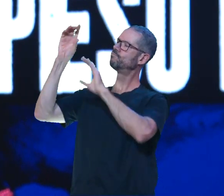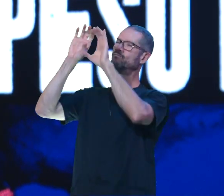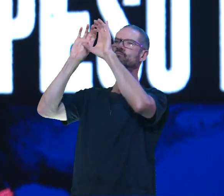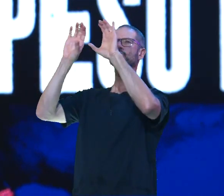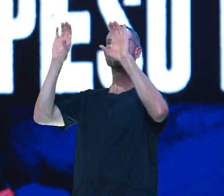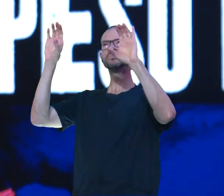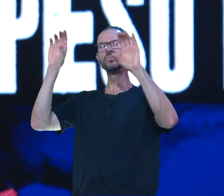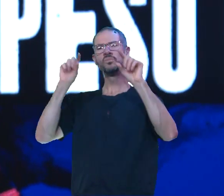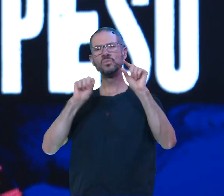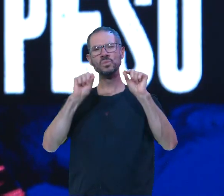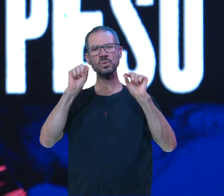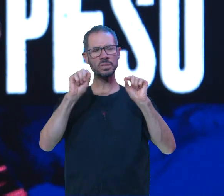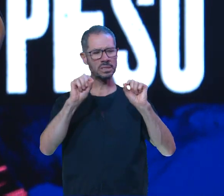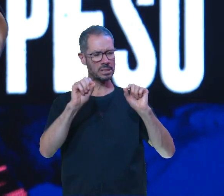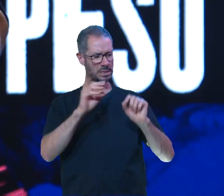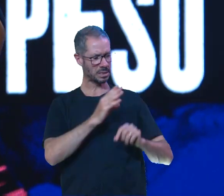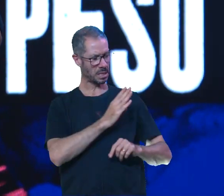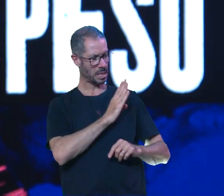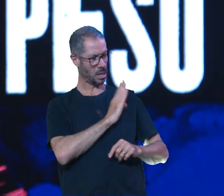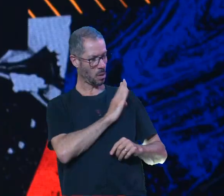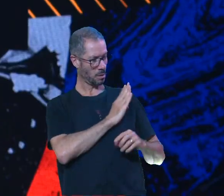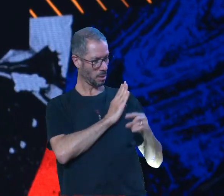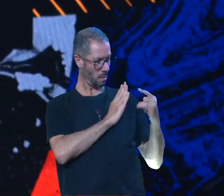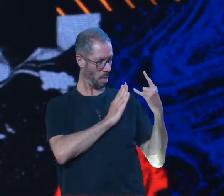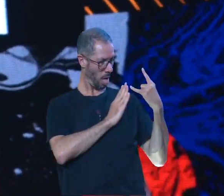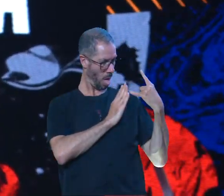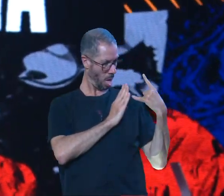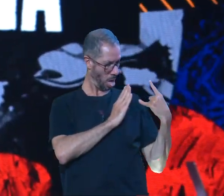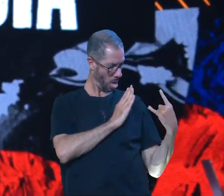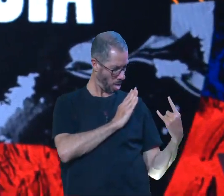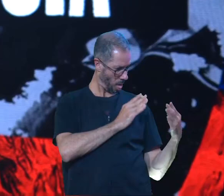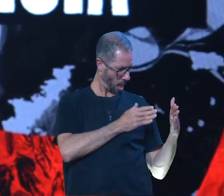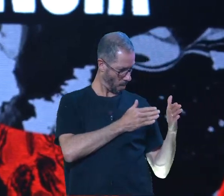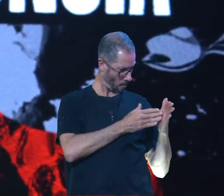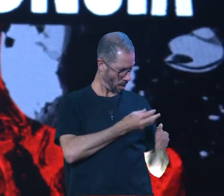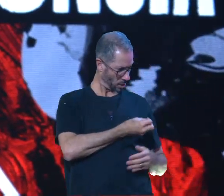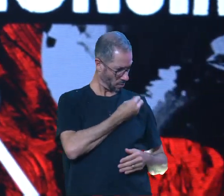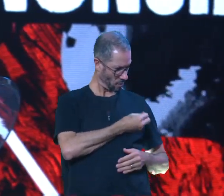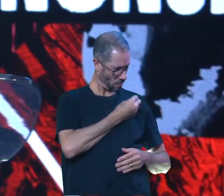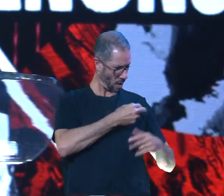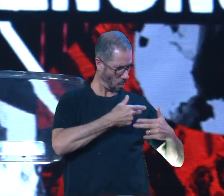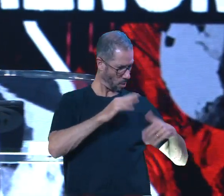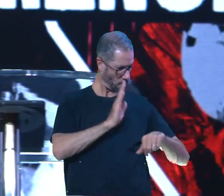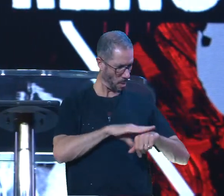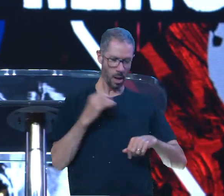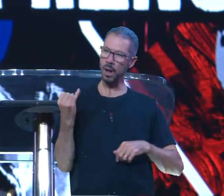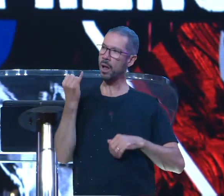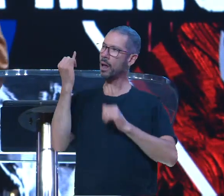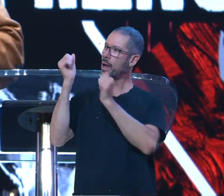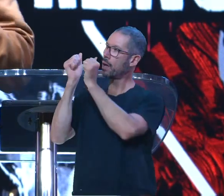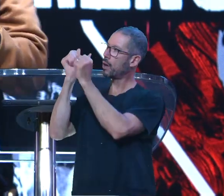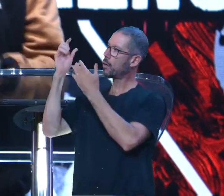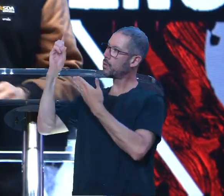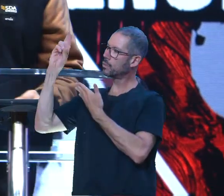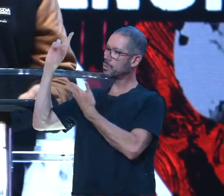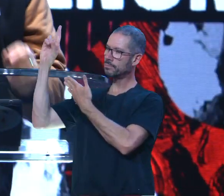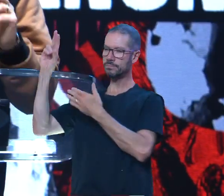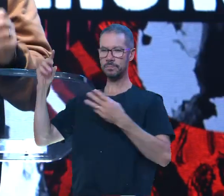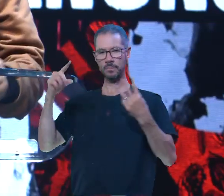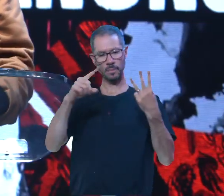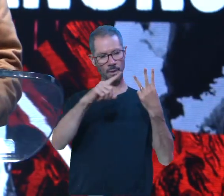O que está prendendo o teu coração, que está te impedindo de viver coisas maiores com o Senhor?